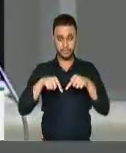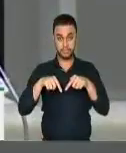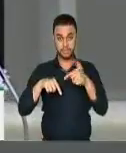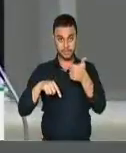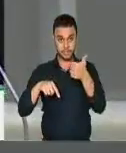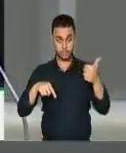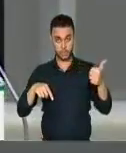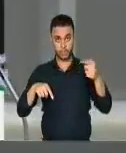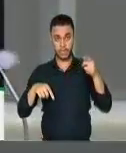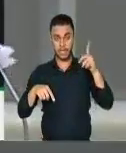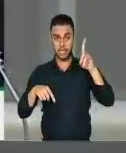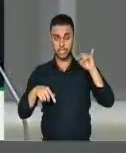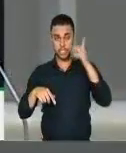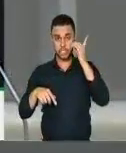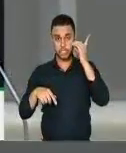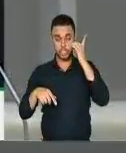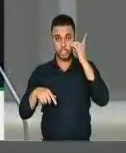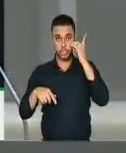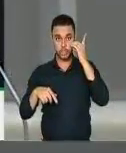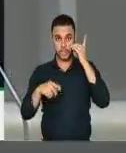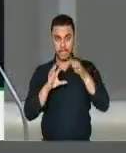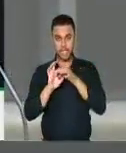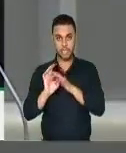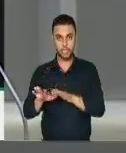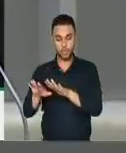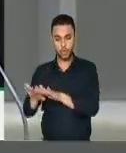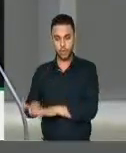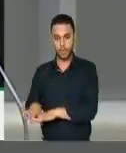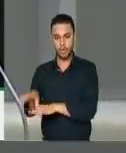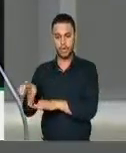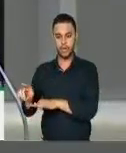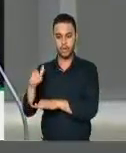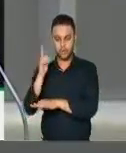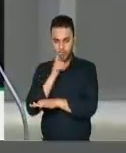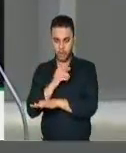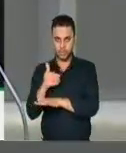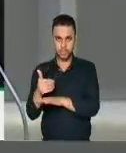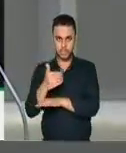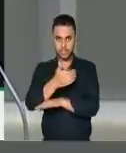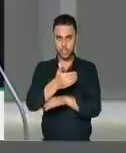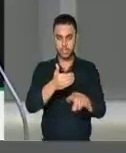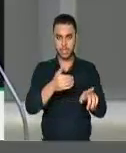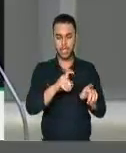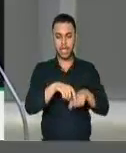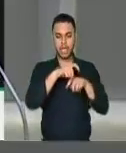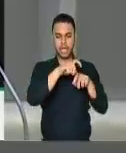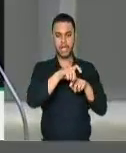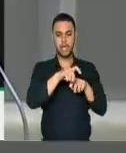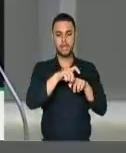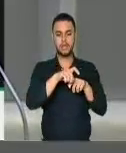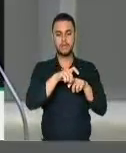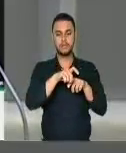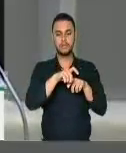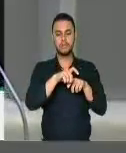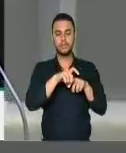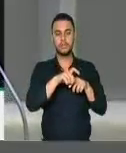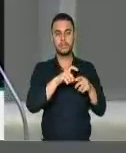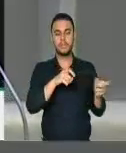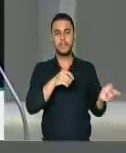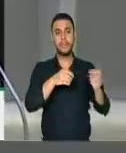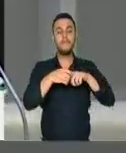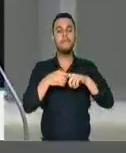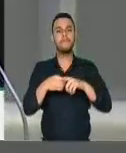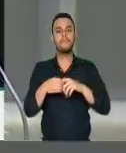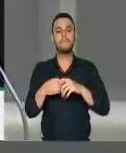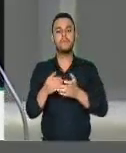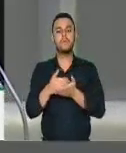presidenta Dilma deixou dormir na sua mesa para atender o agronegócio, foram devolvidas à fase